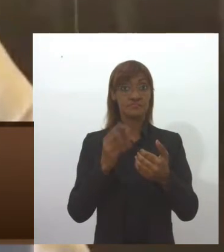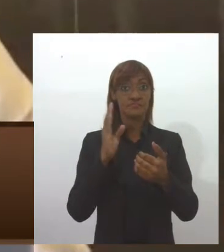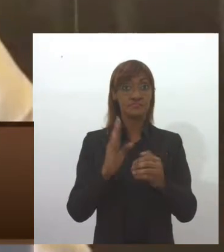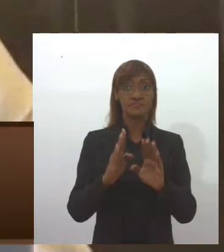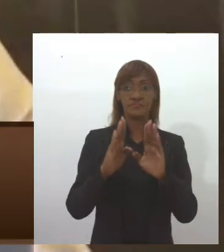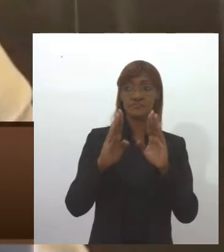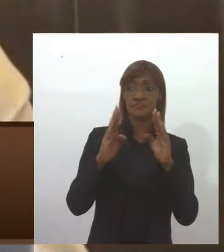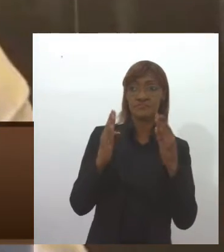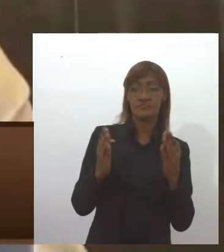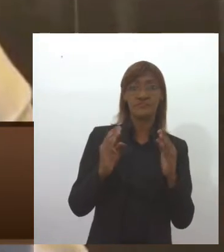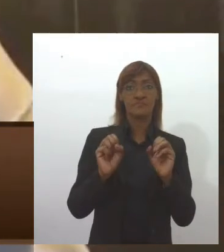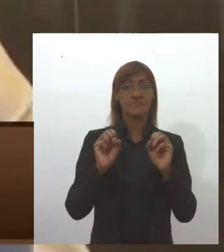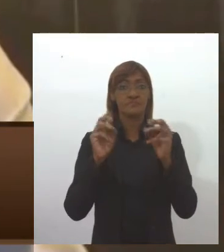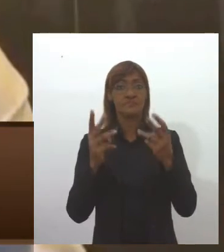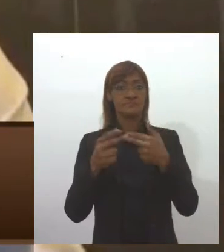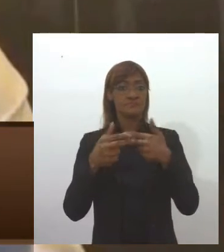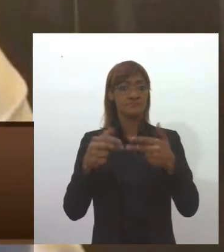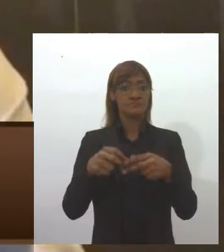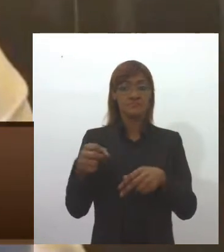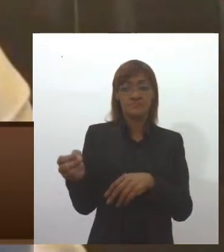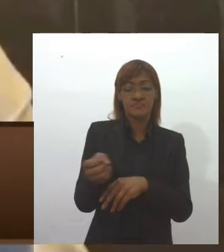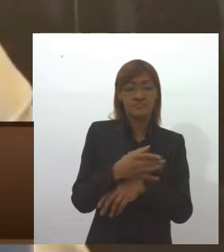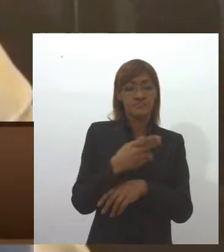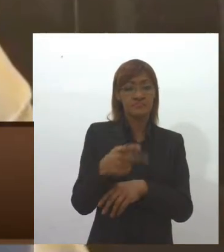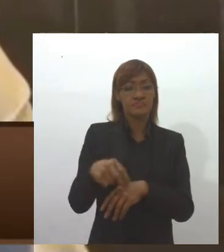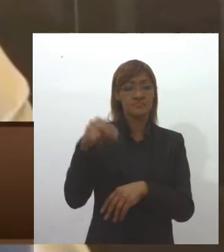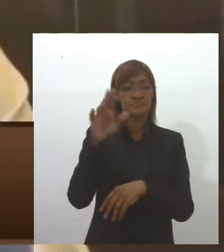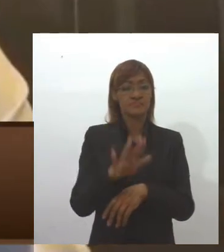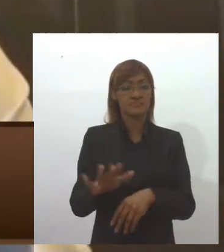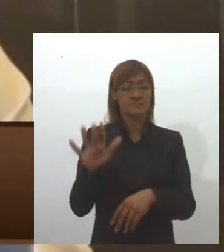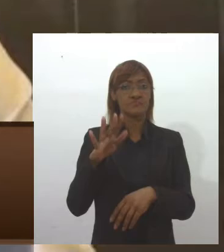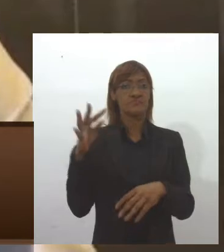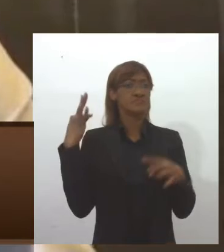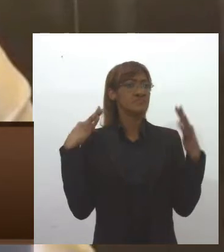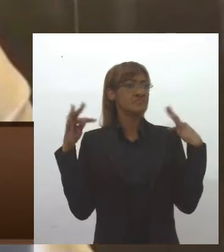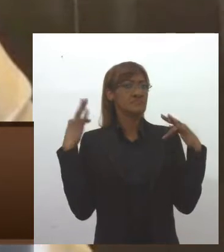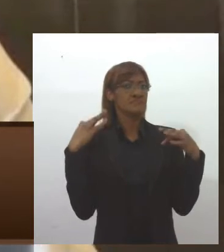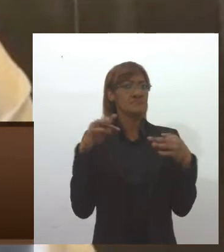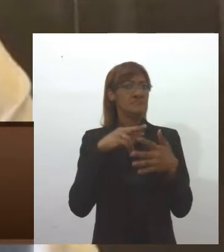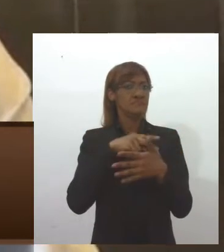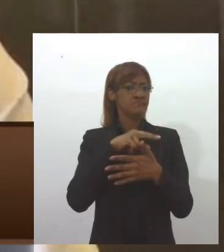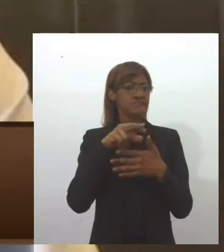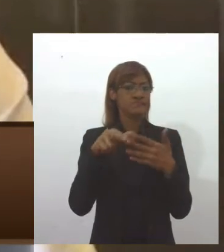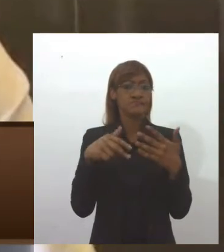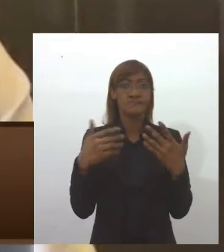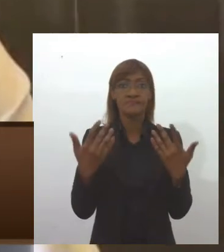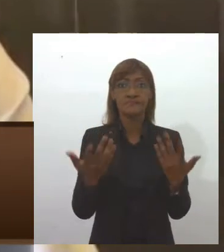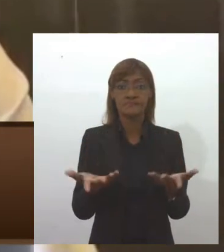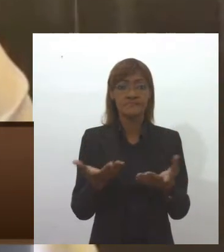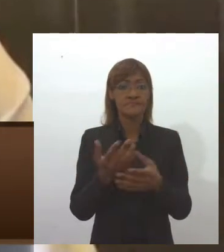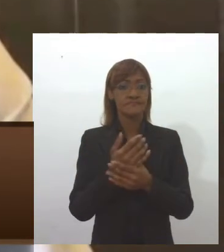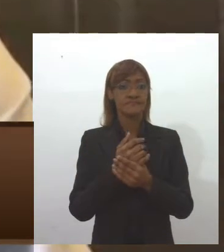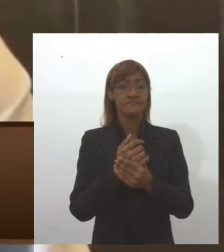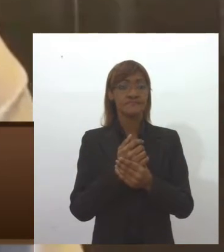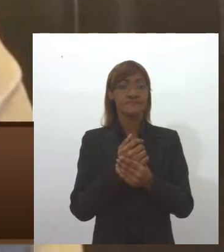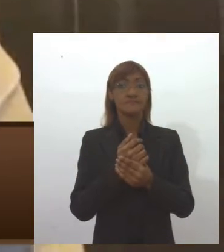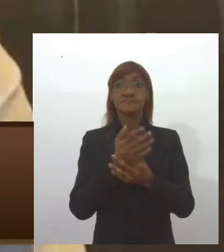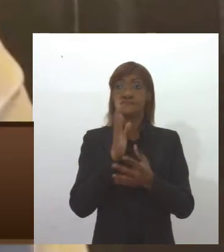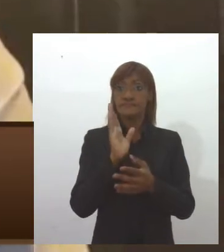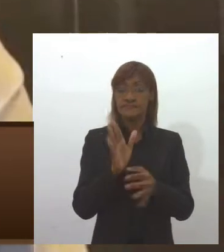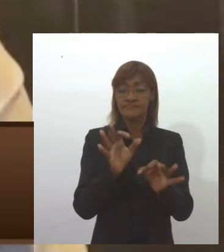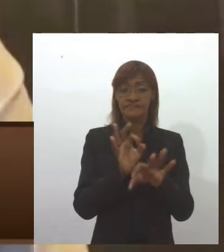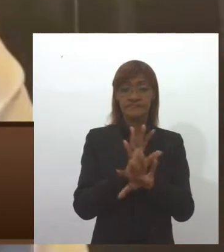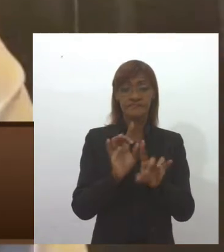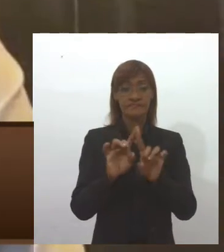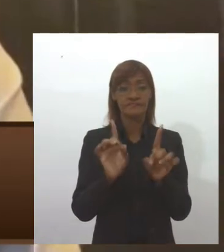pontes ligando todo o litoral, nós temos praia, nós temos turismo náutico, nós temos turismo rural, turismo está pronto. O que é que falta? O Brasil